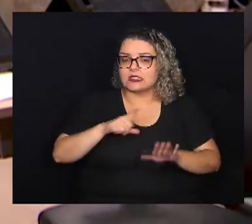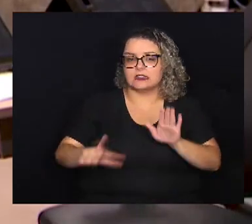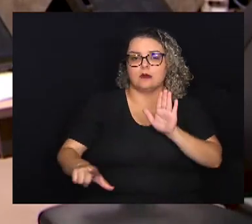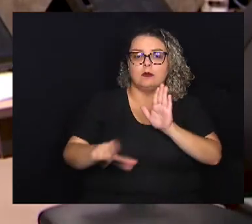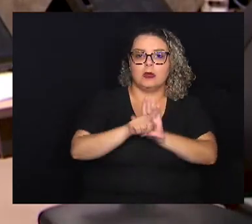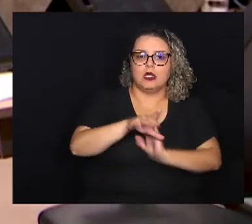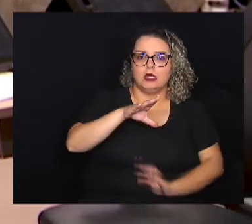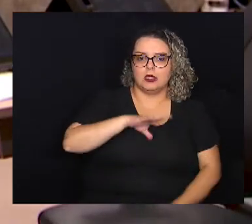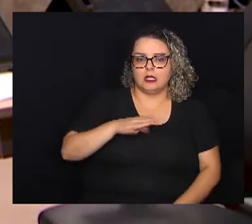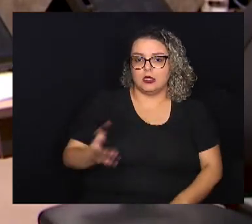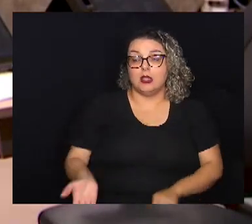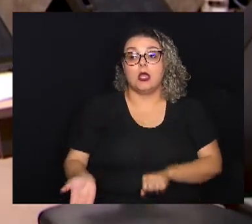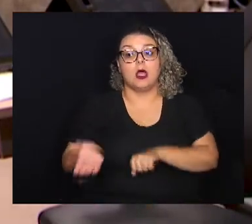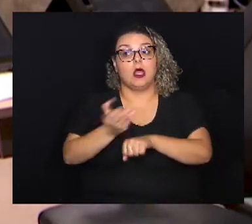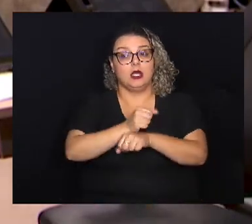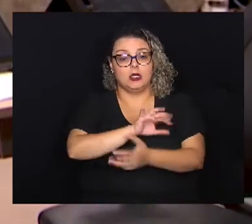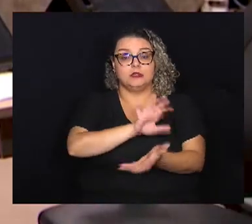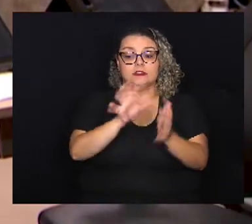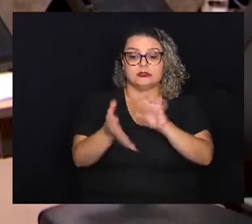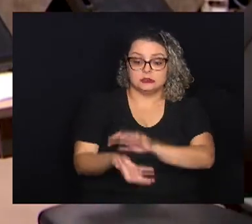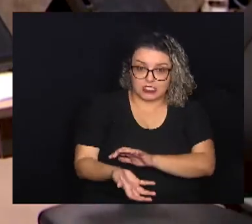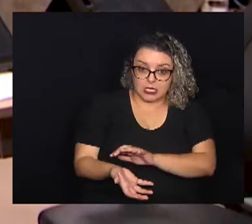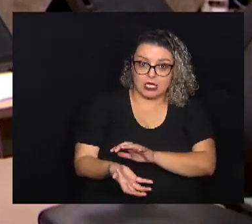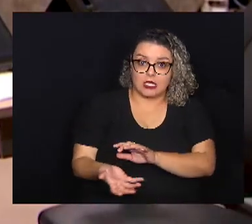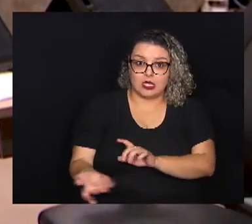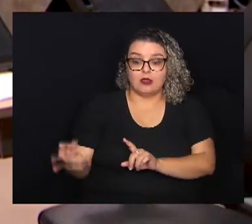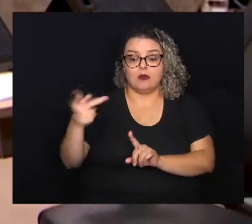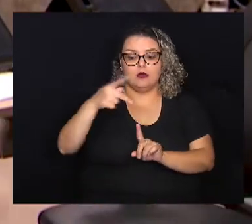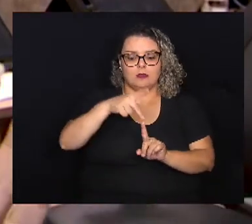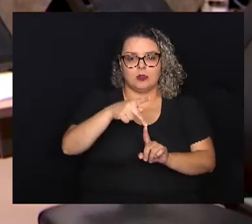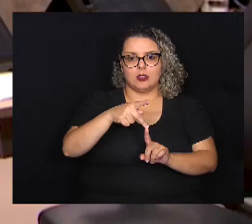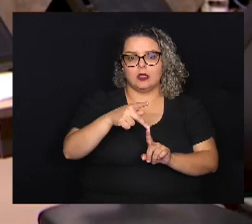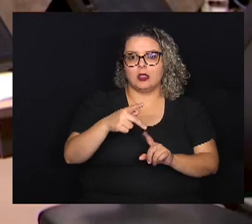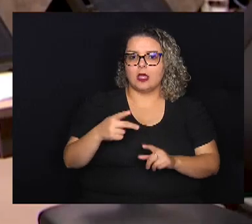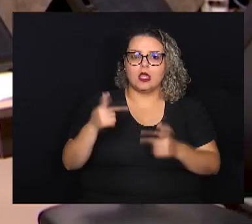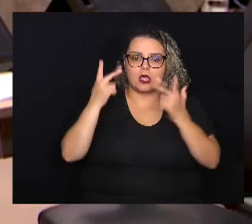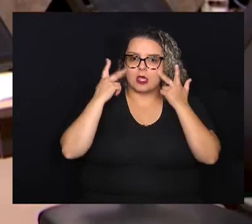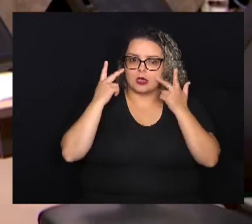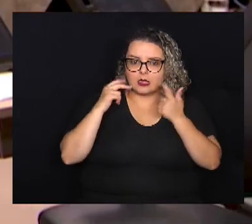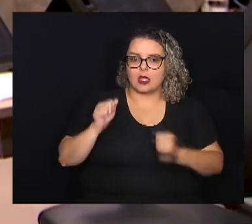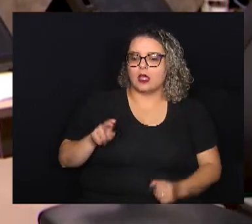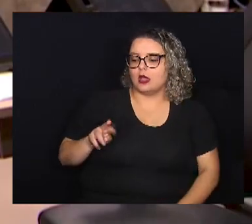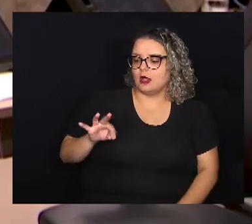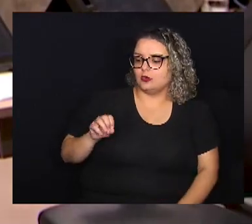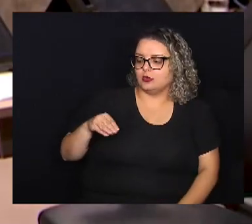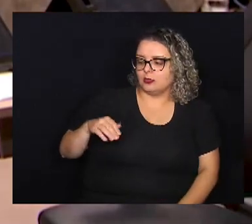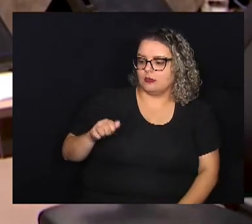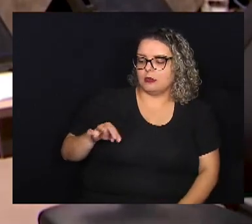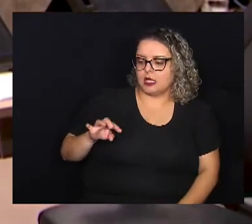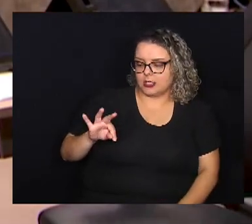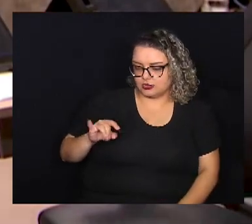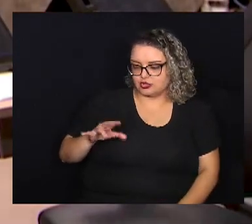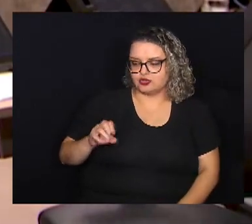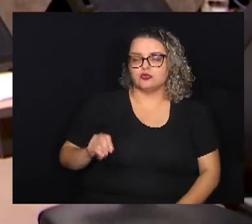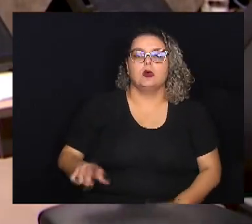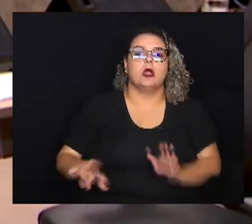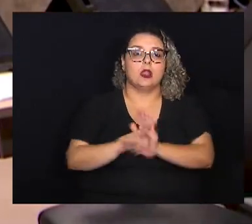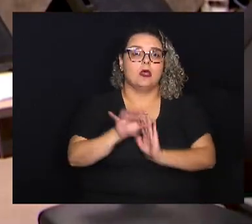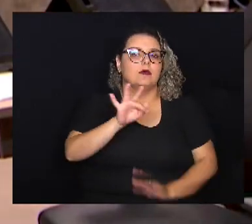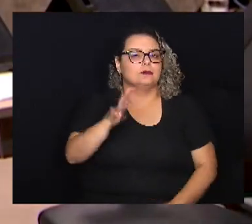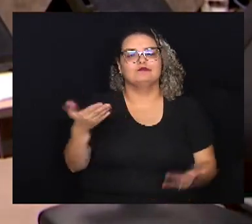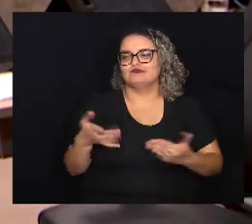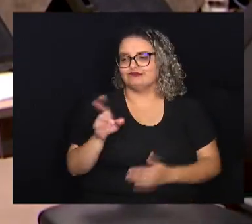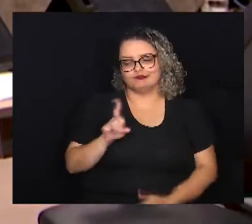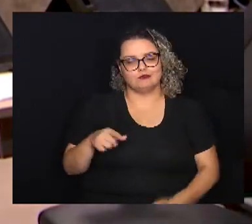antes da reforma da previdência era automático vinculado a lei federal agora não agora precisa ter